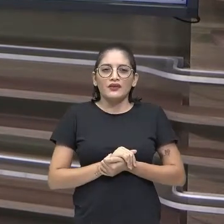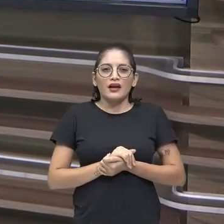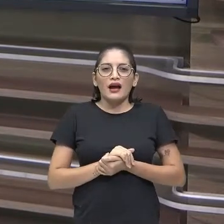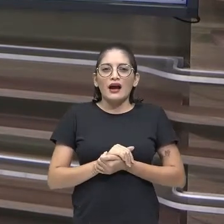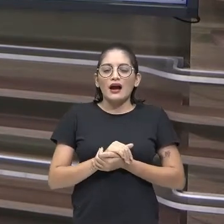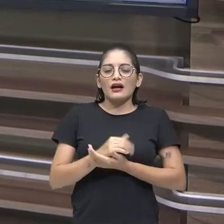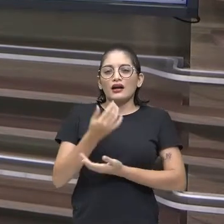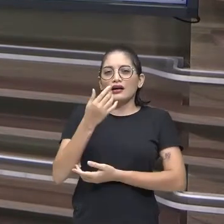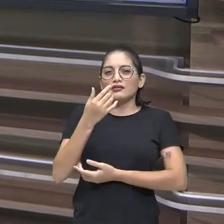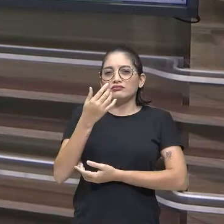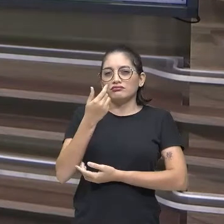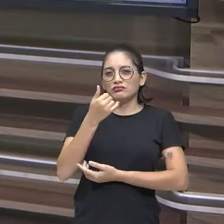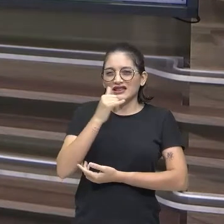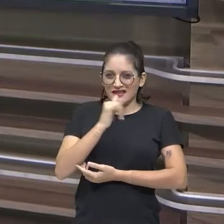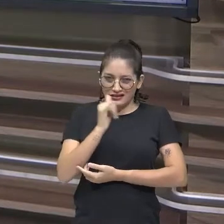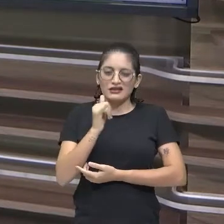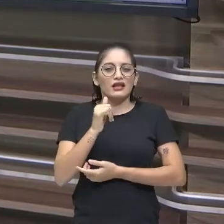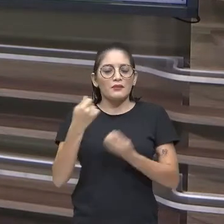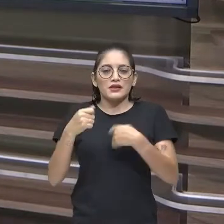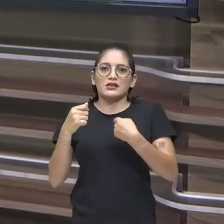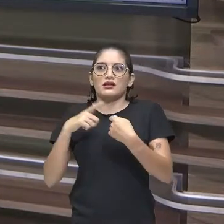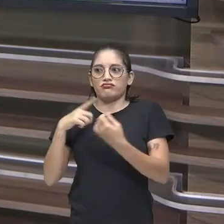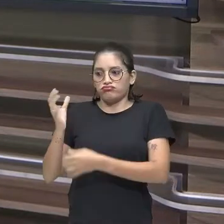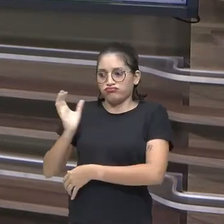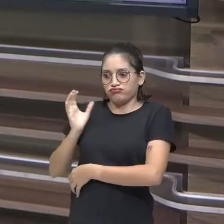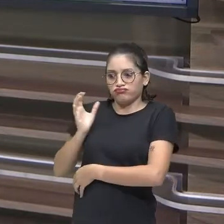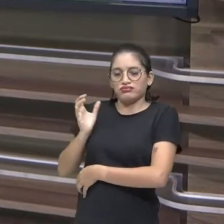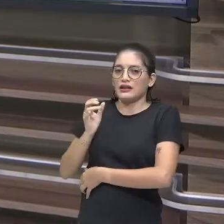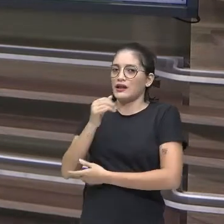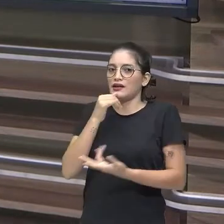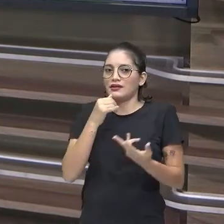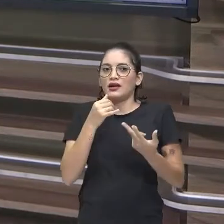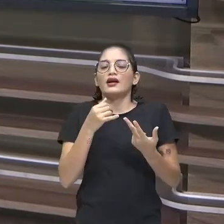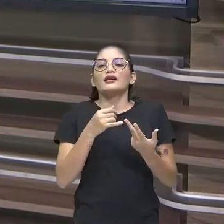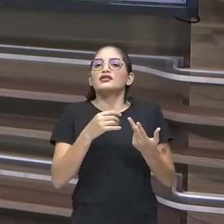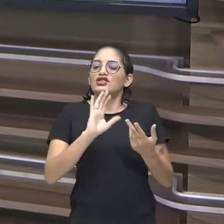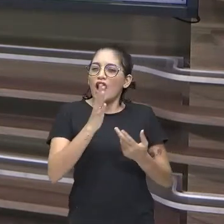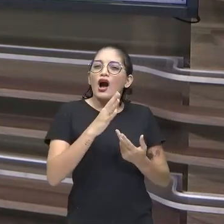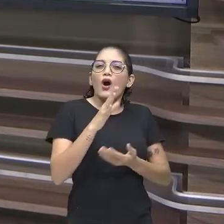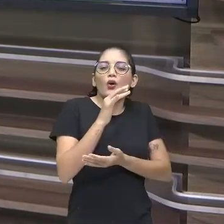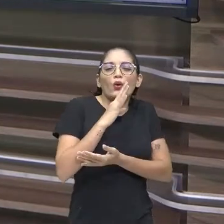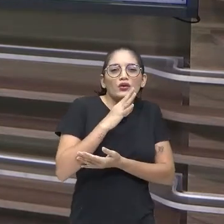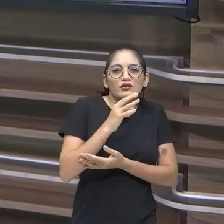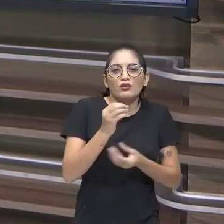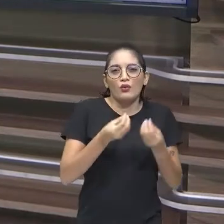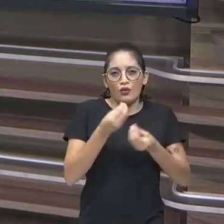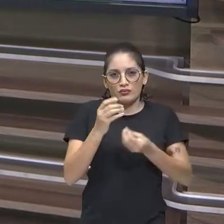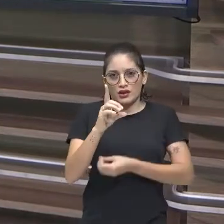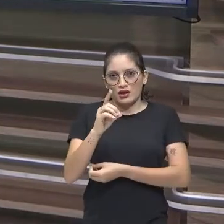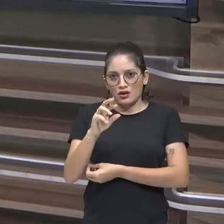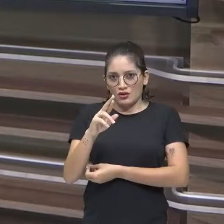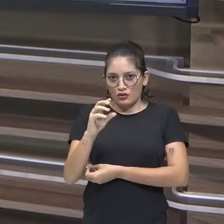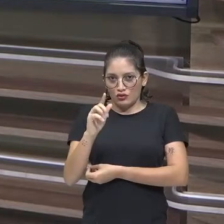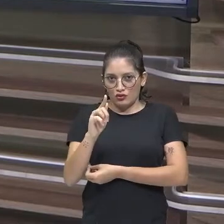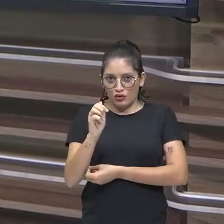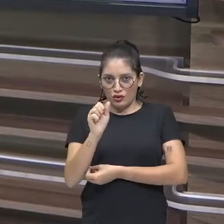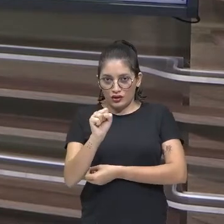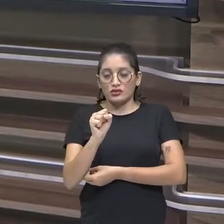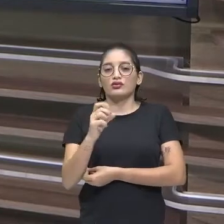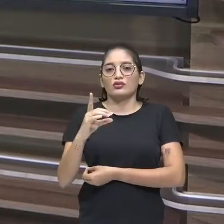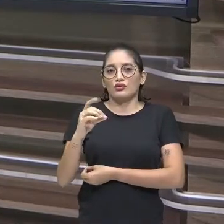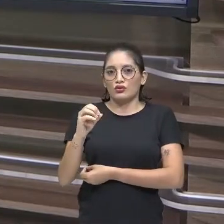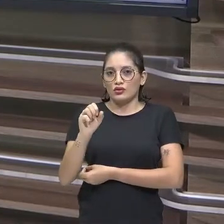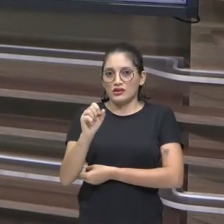porque existia muita riqueza, basicamente que a gente conhece como drogas do sertão, que era muito comercializada na